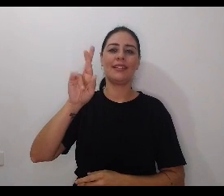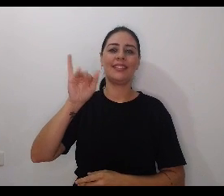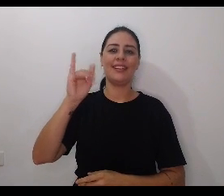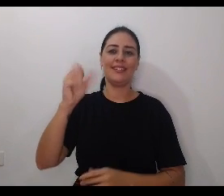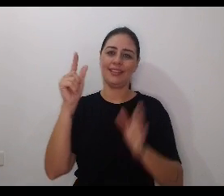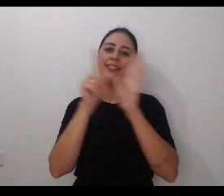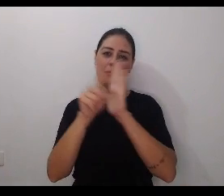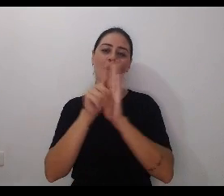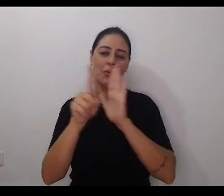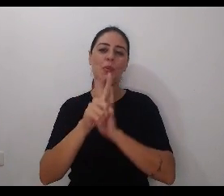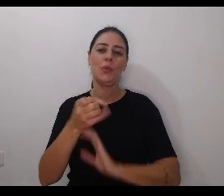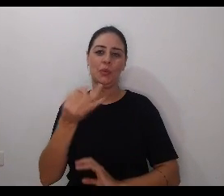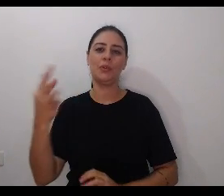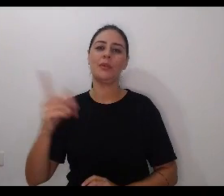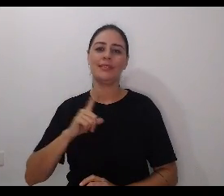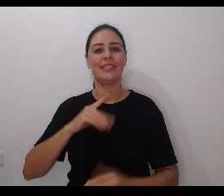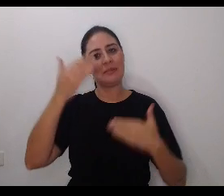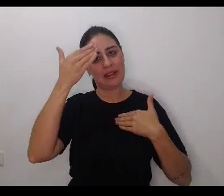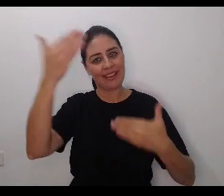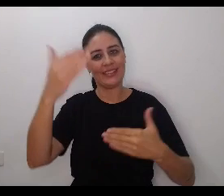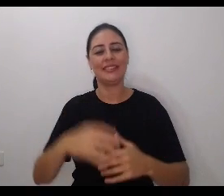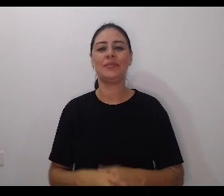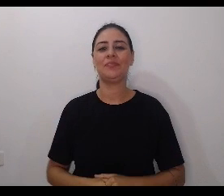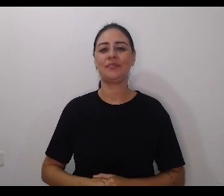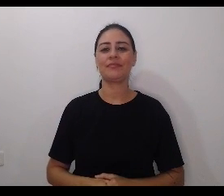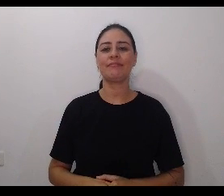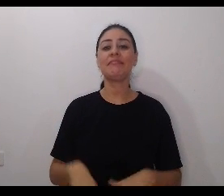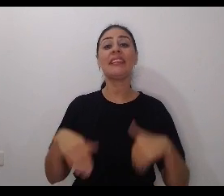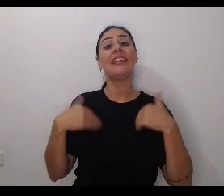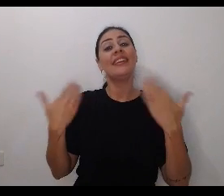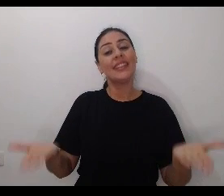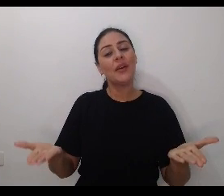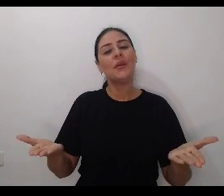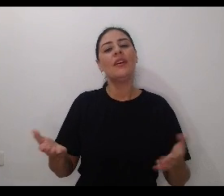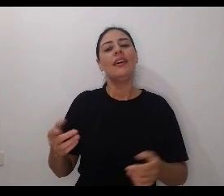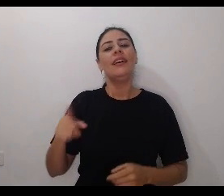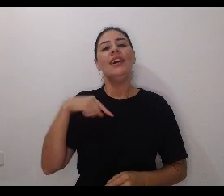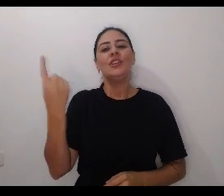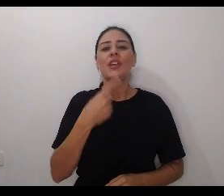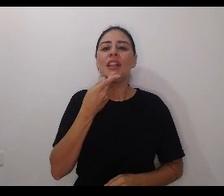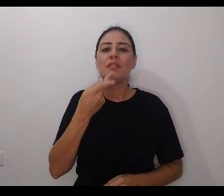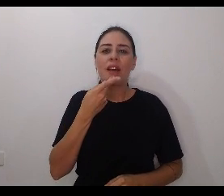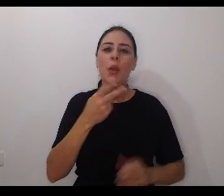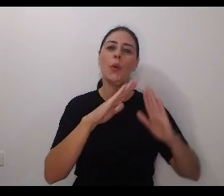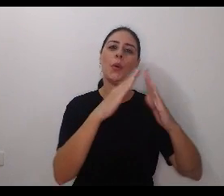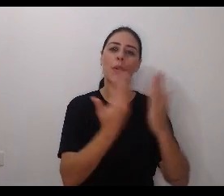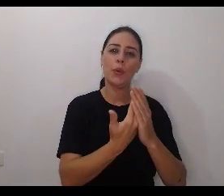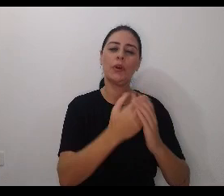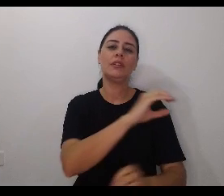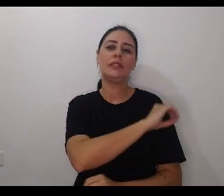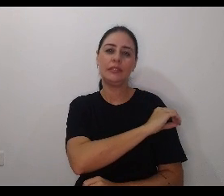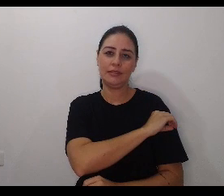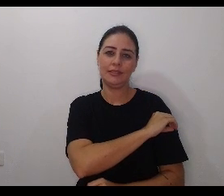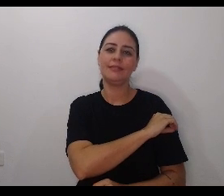assertivo nas mediações com as nossas crianças, né? Então, agradeço e passo a palavra agora para a Patrícia, que ela também tem